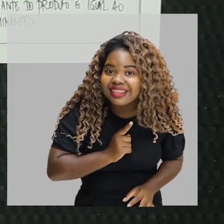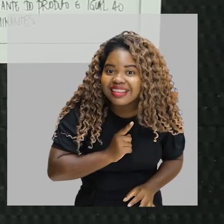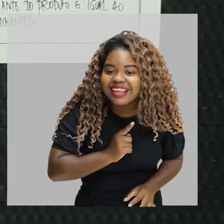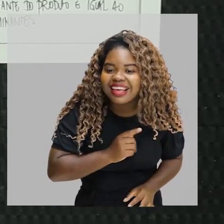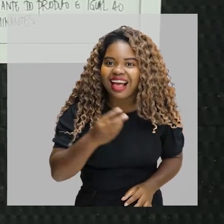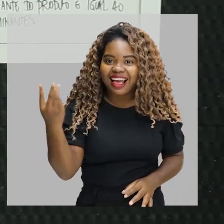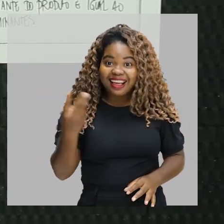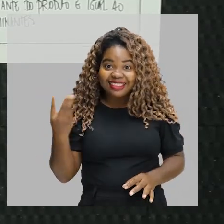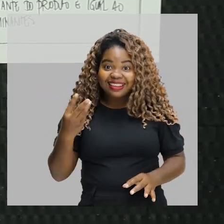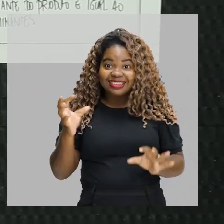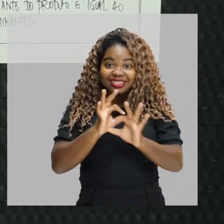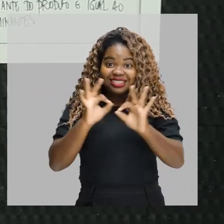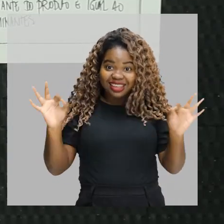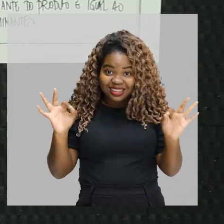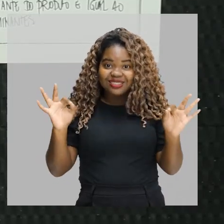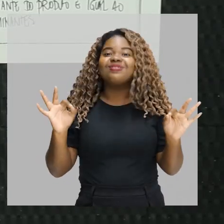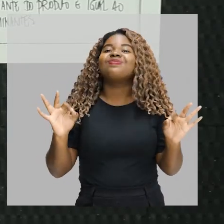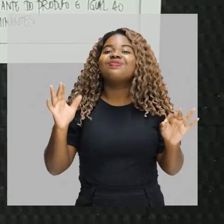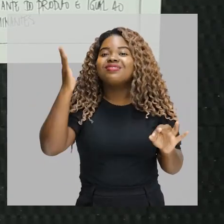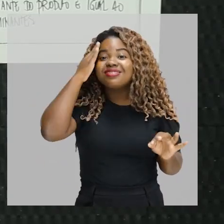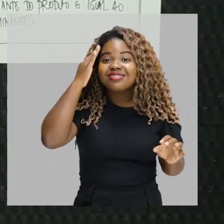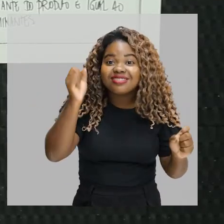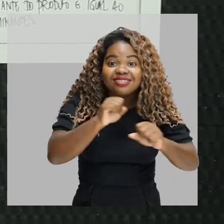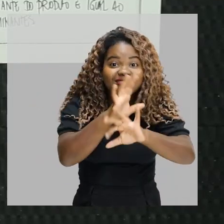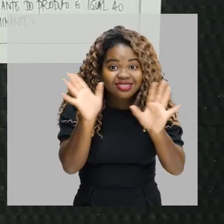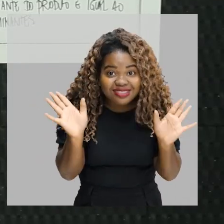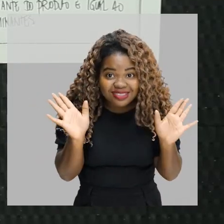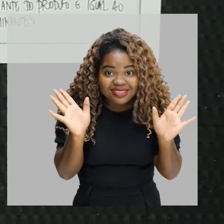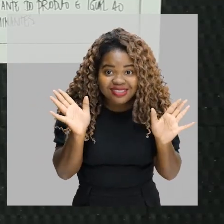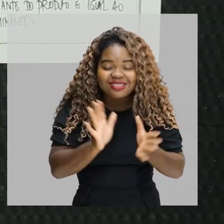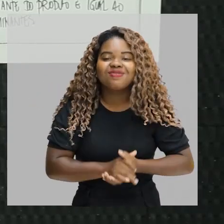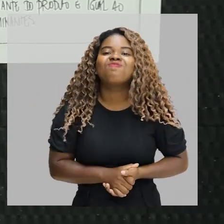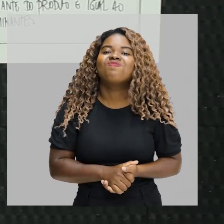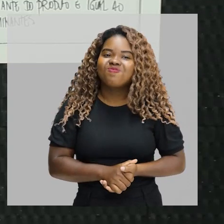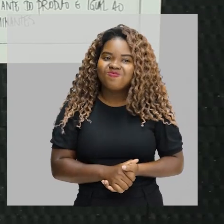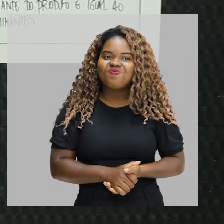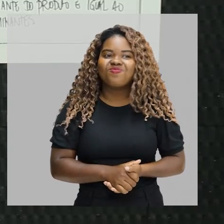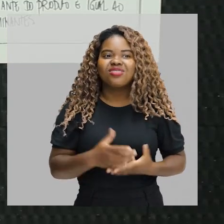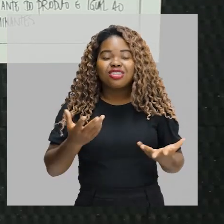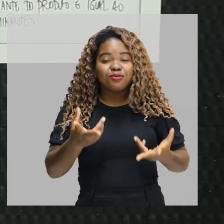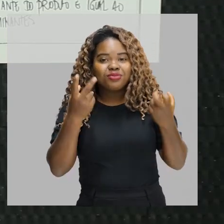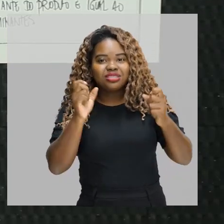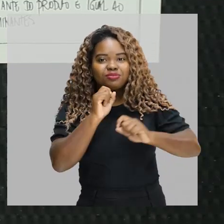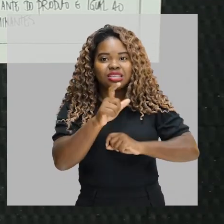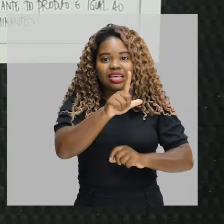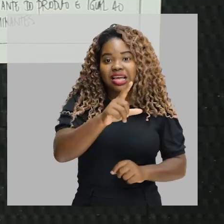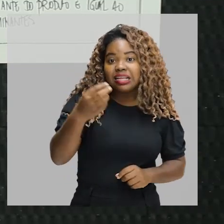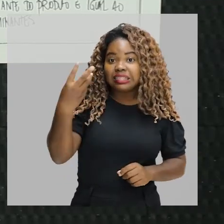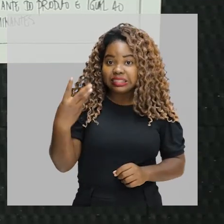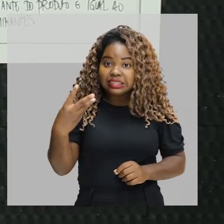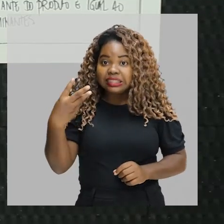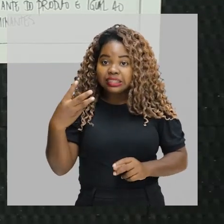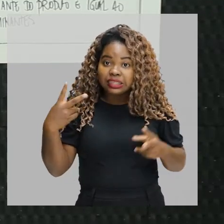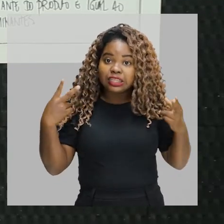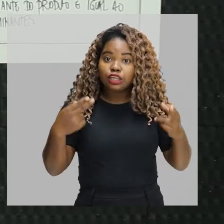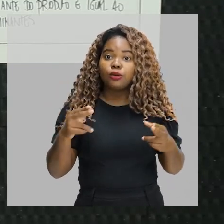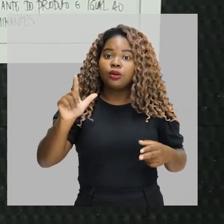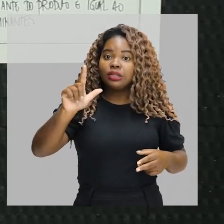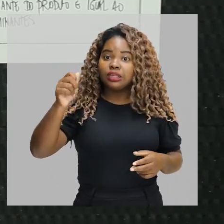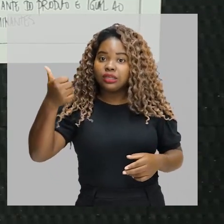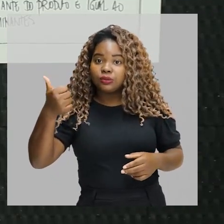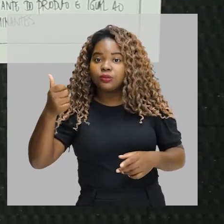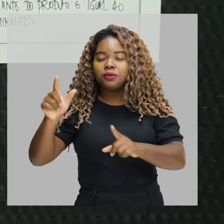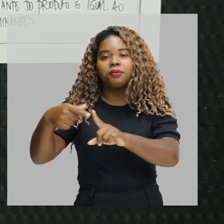conseguiu observar que a linha 3 foi igual à linha 1 mais a linha 2. Então, isso aqui é